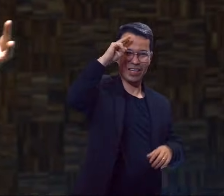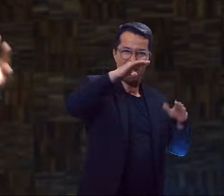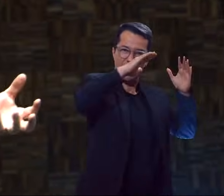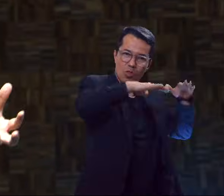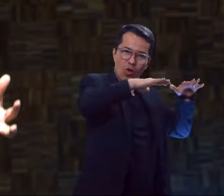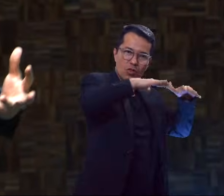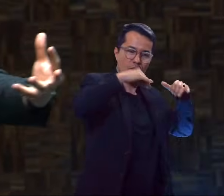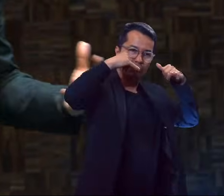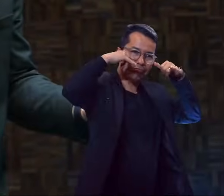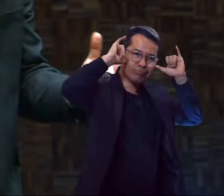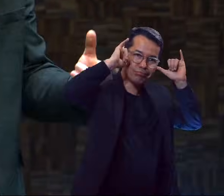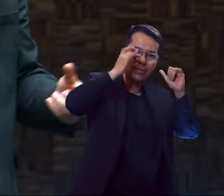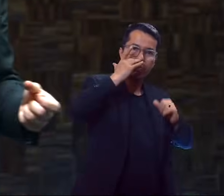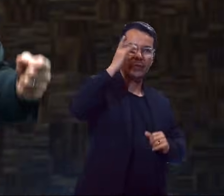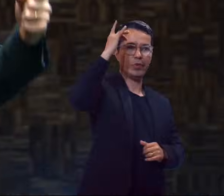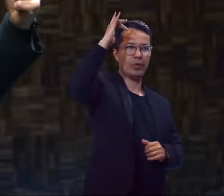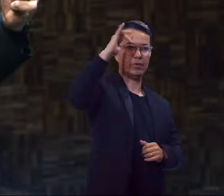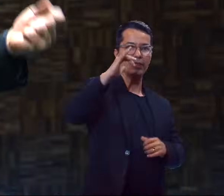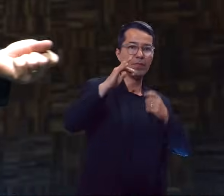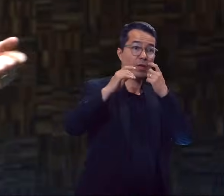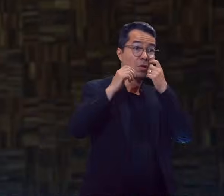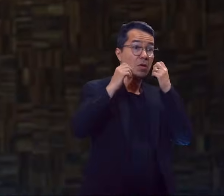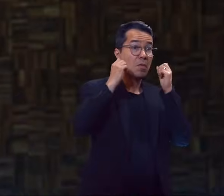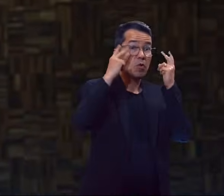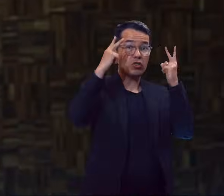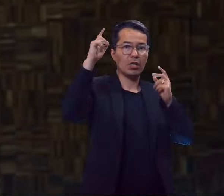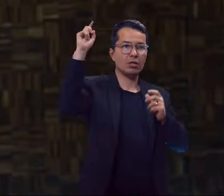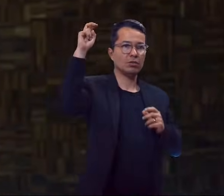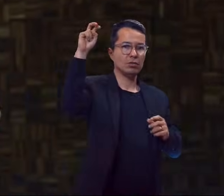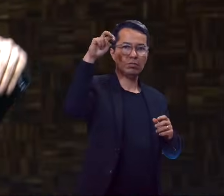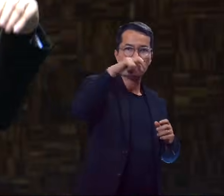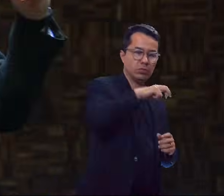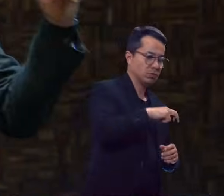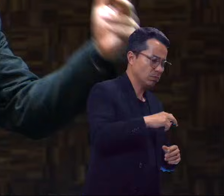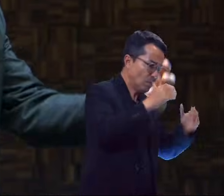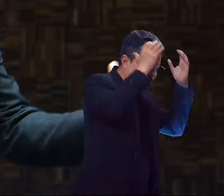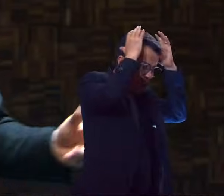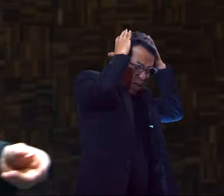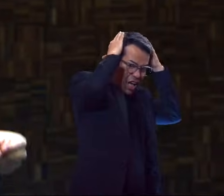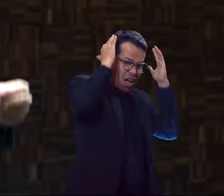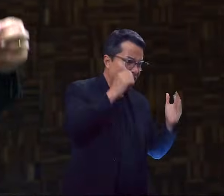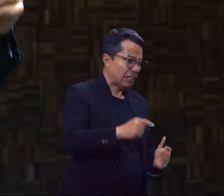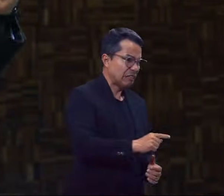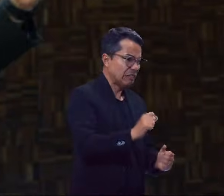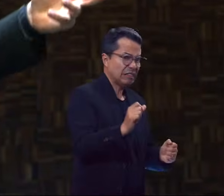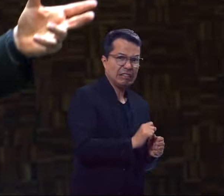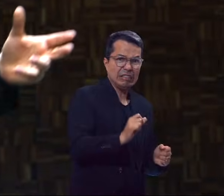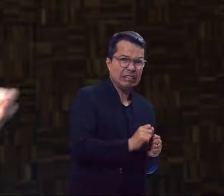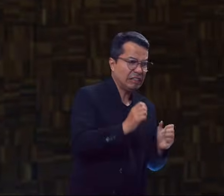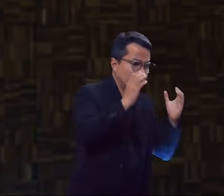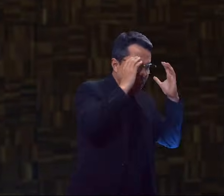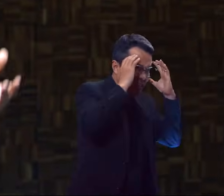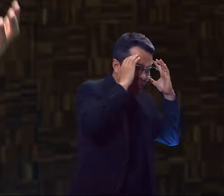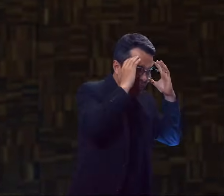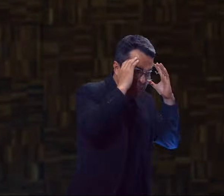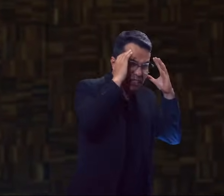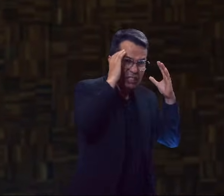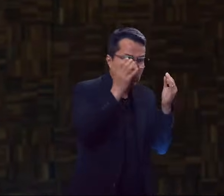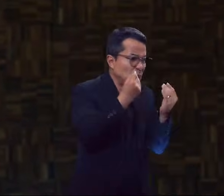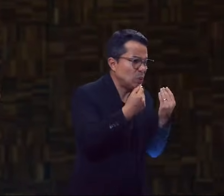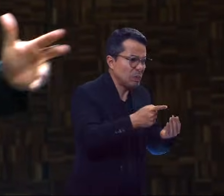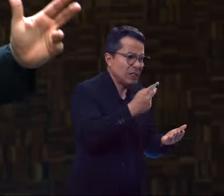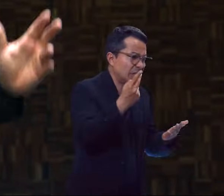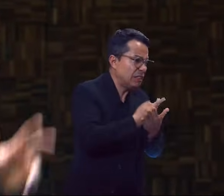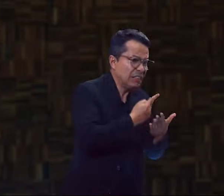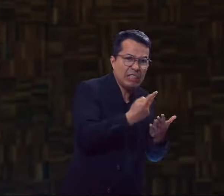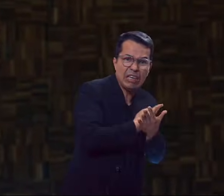precisamos agora buscá-lo. E ele começa a orar. E ele propõe caminhos novos de consagração